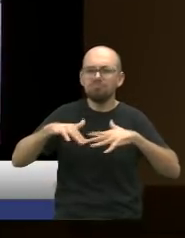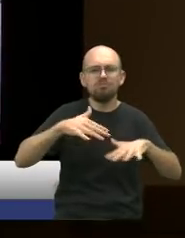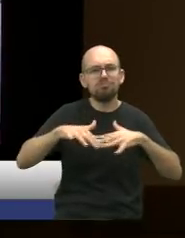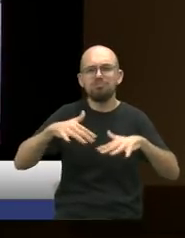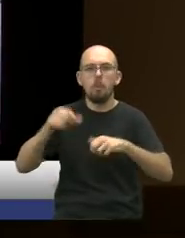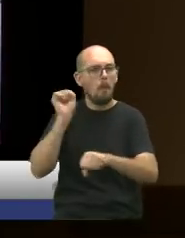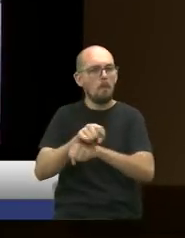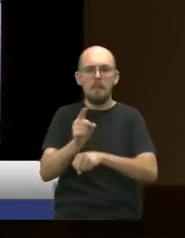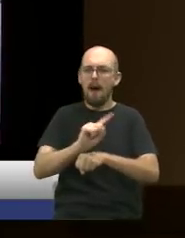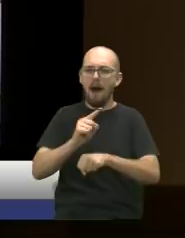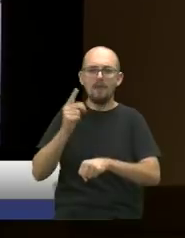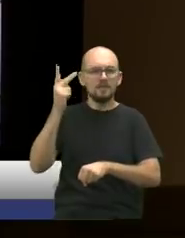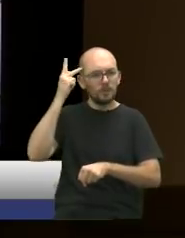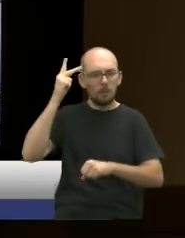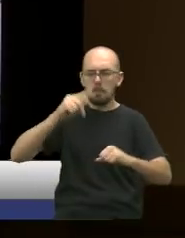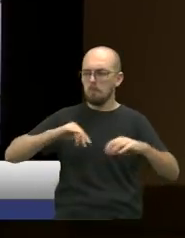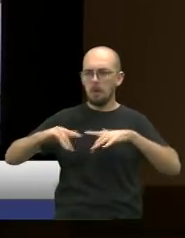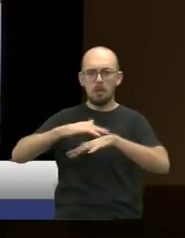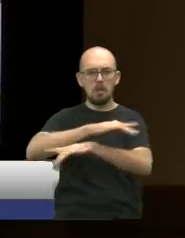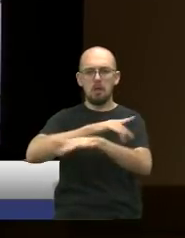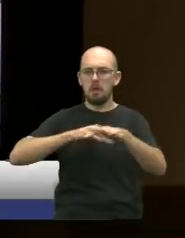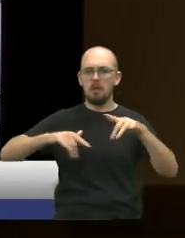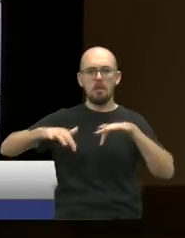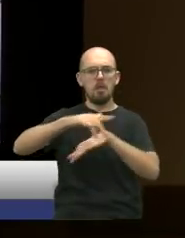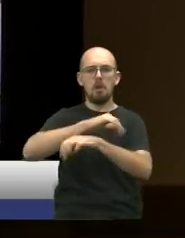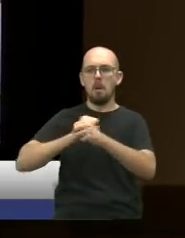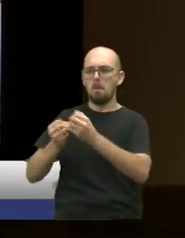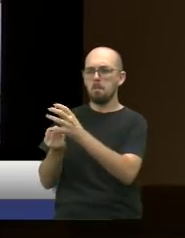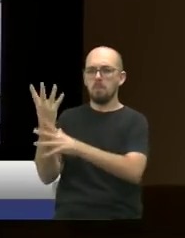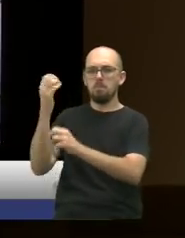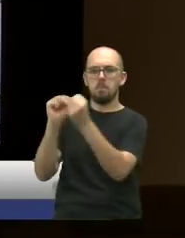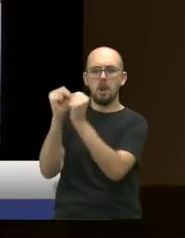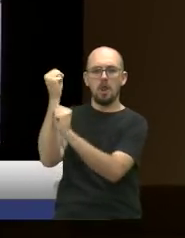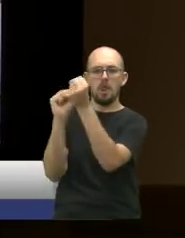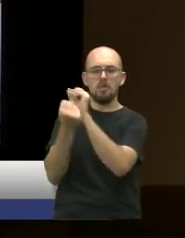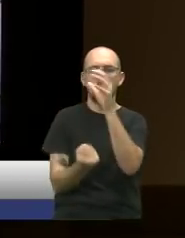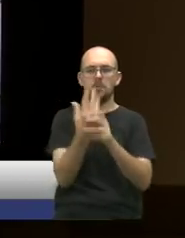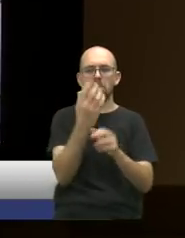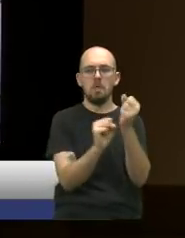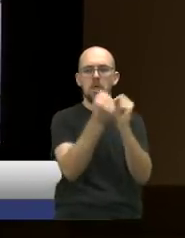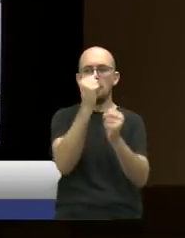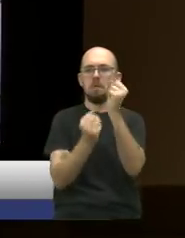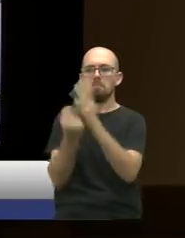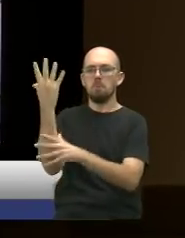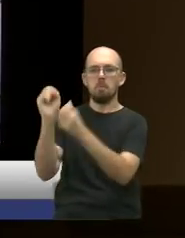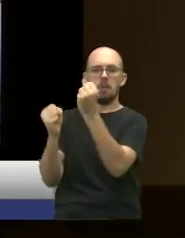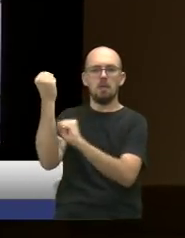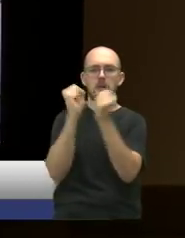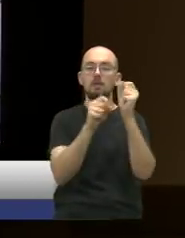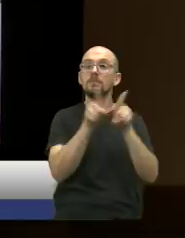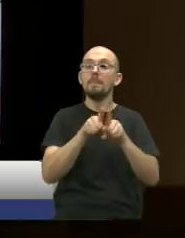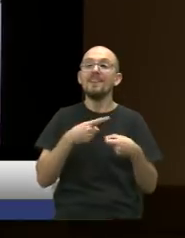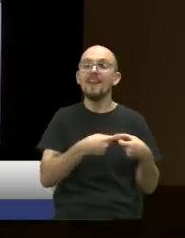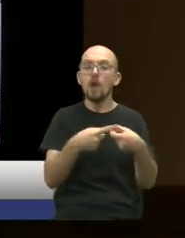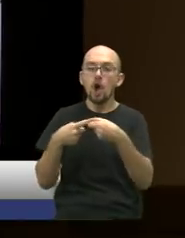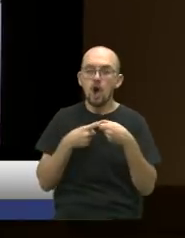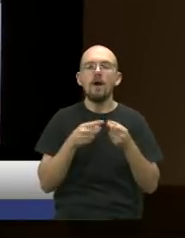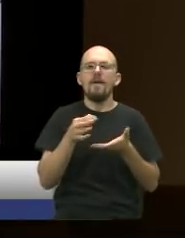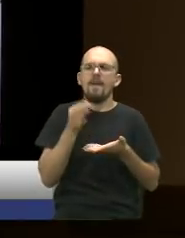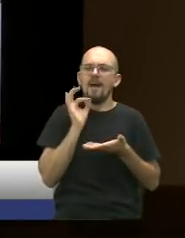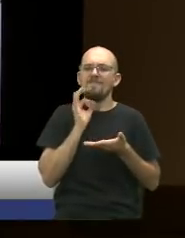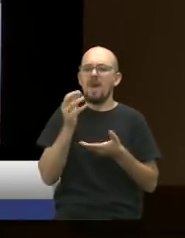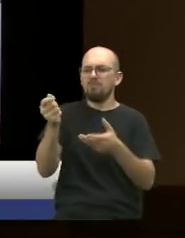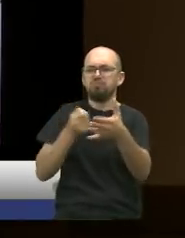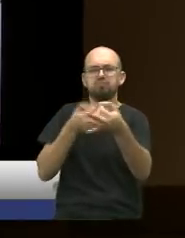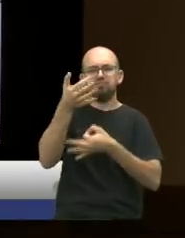que não parava, uma cidade de indústrias. Fora o interior, com a força do café, que também não parava, e nesse quesito